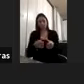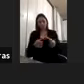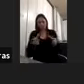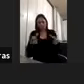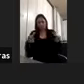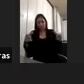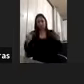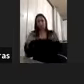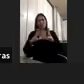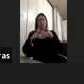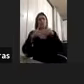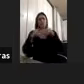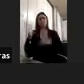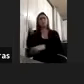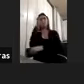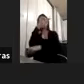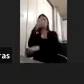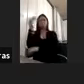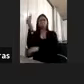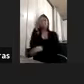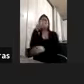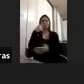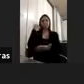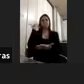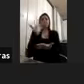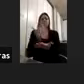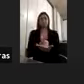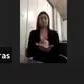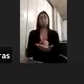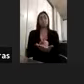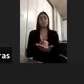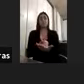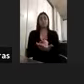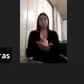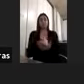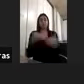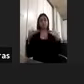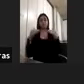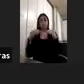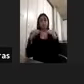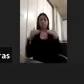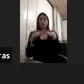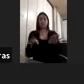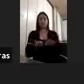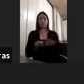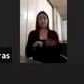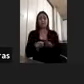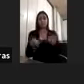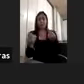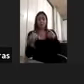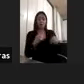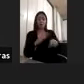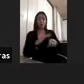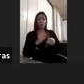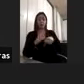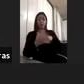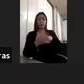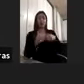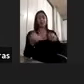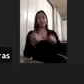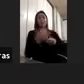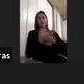bandeiras sejam afirmadas. Seja a luta contra a doença diretamente, isolamento, máscara,